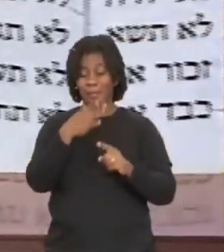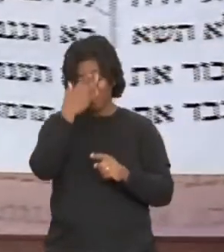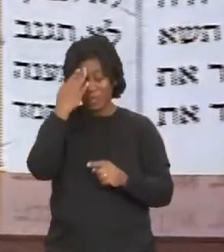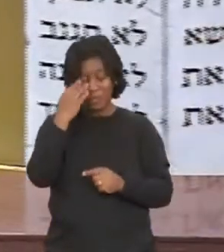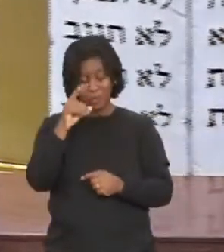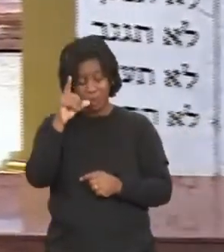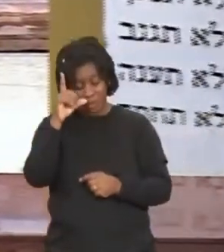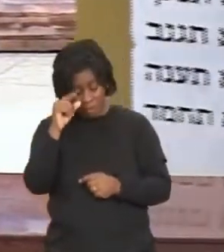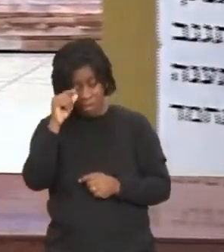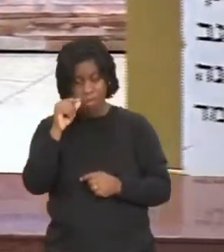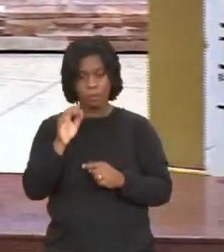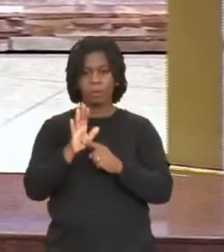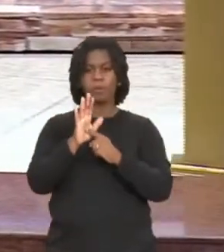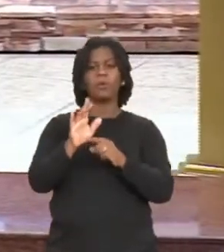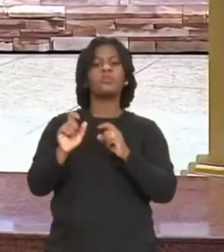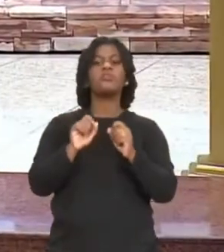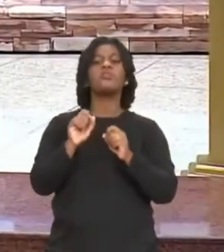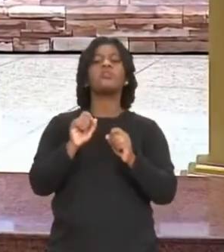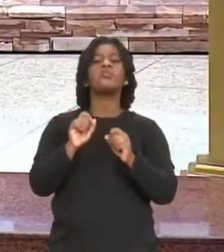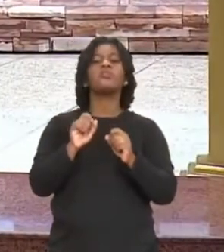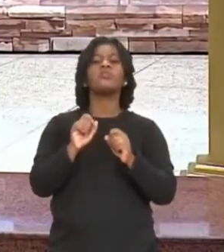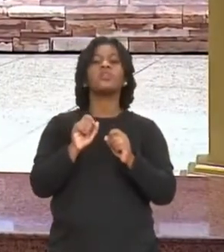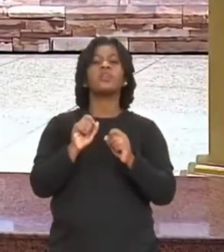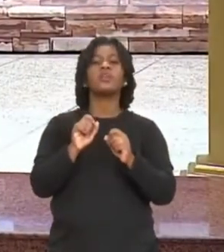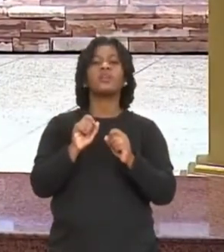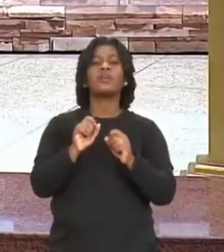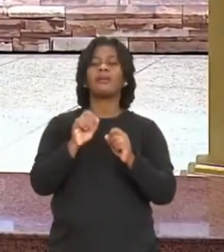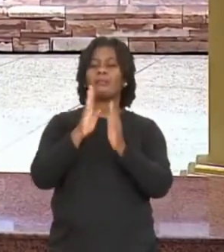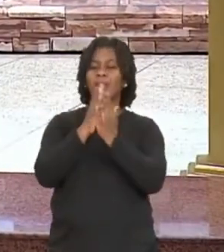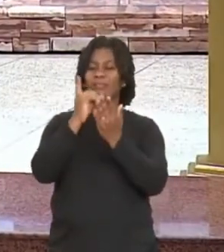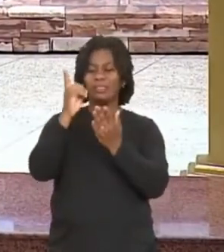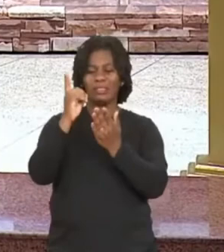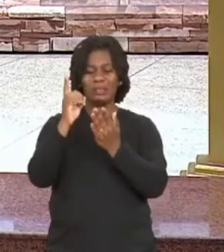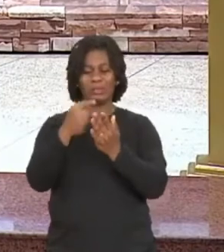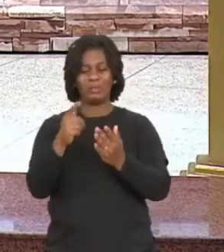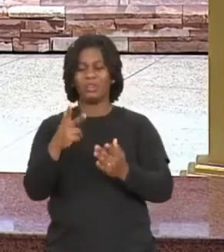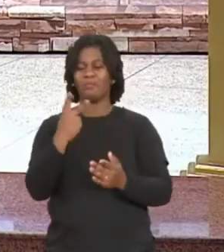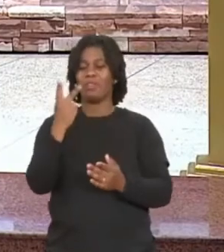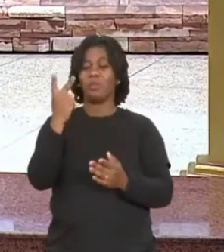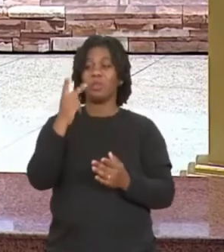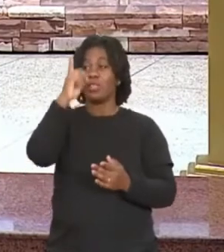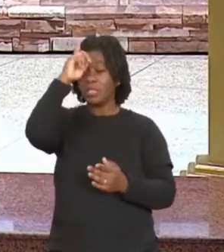mesma coisa. Deus disse, eu odiei Esaú. Sabe por que Deus odiou Esaú? Porque a escolha de